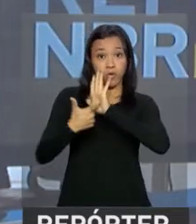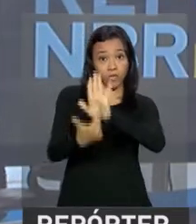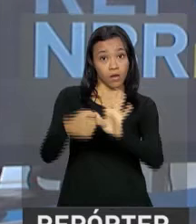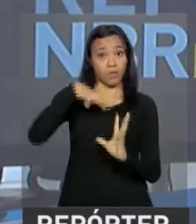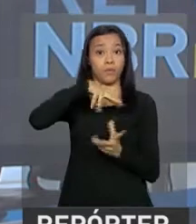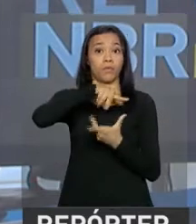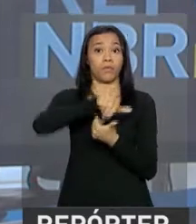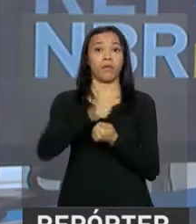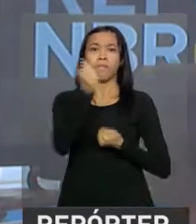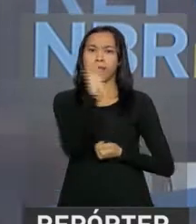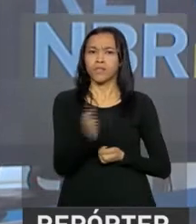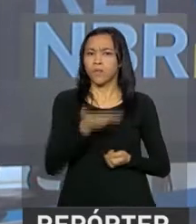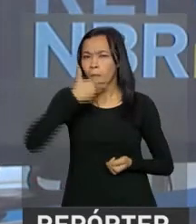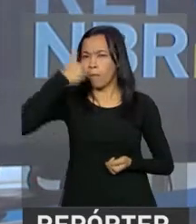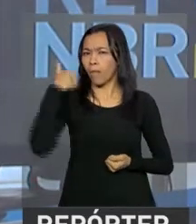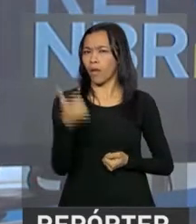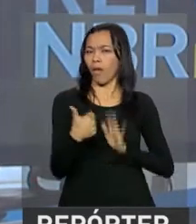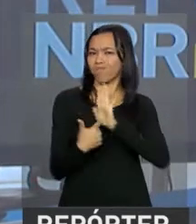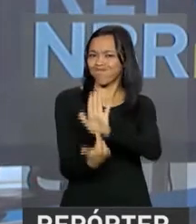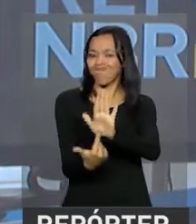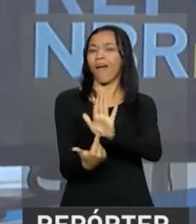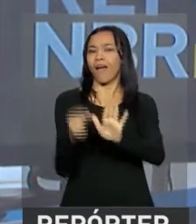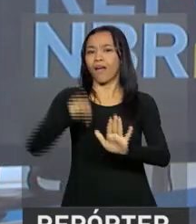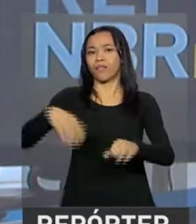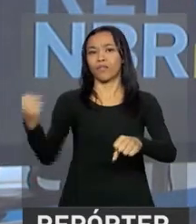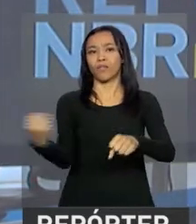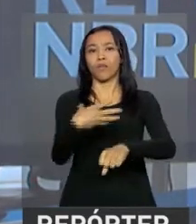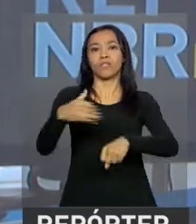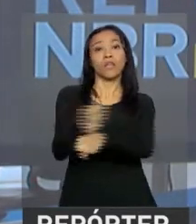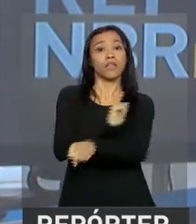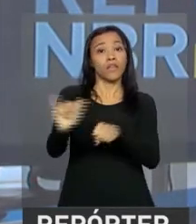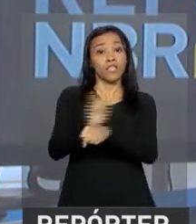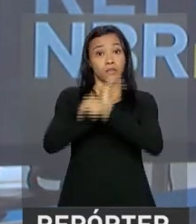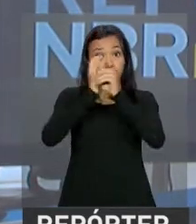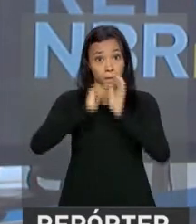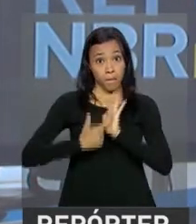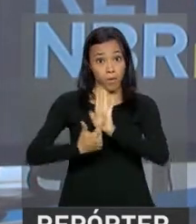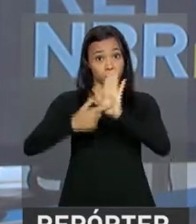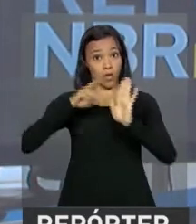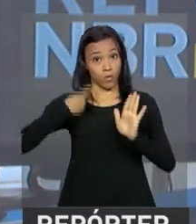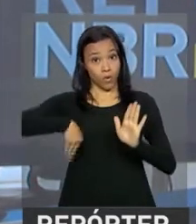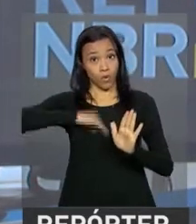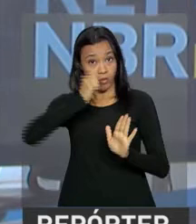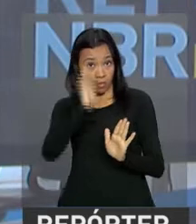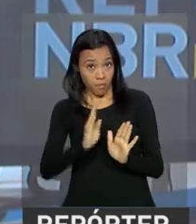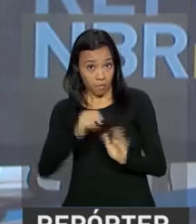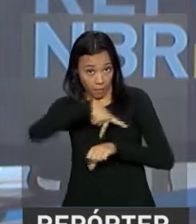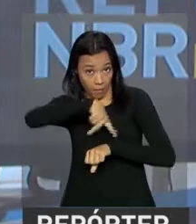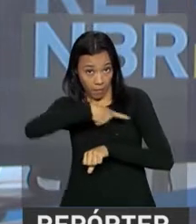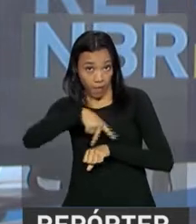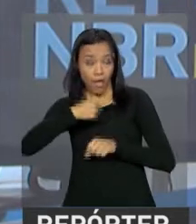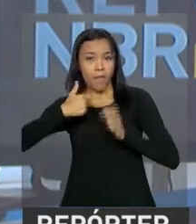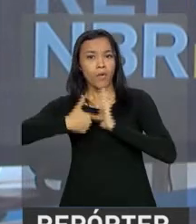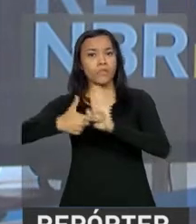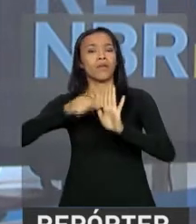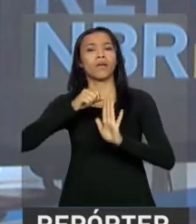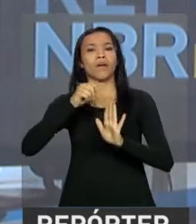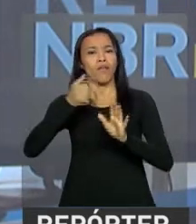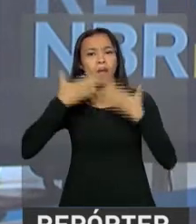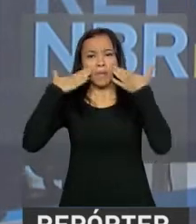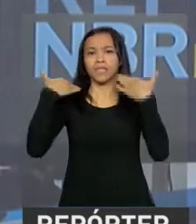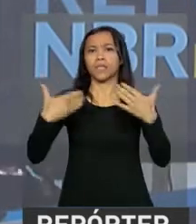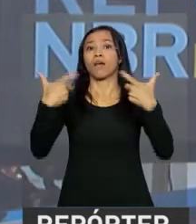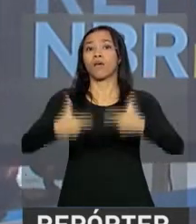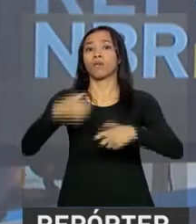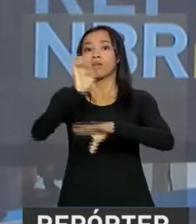que o Brasil tem de melhor. Uma nova estratégia para divulgar o nosso país no exterior foi apresentada no Rio de Janeiro. A ideia